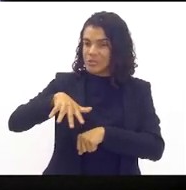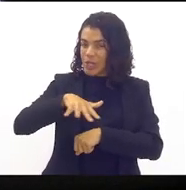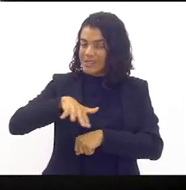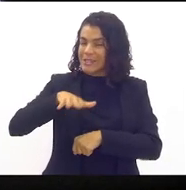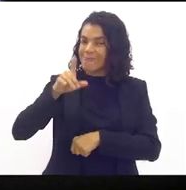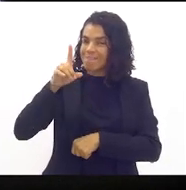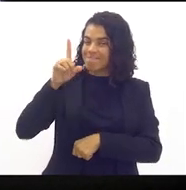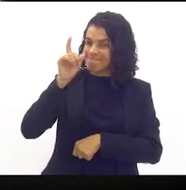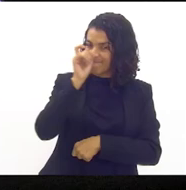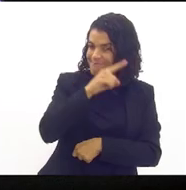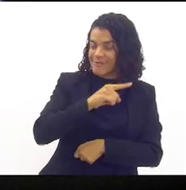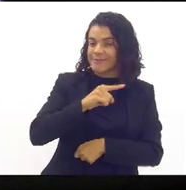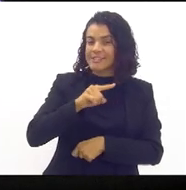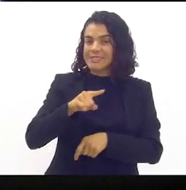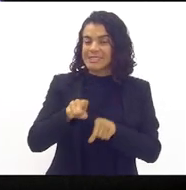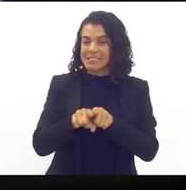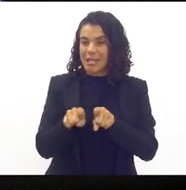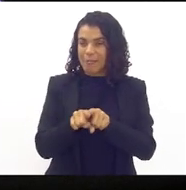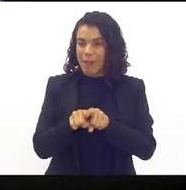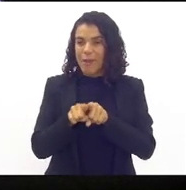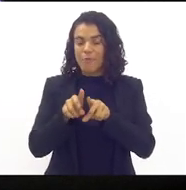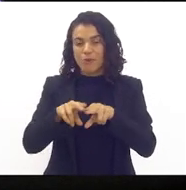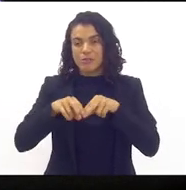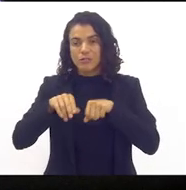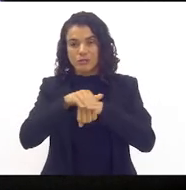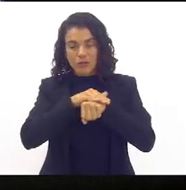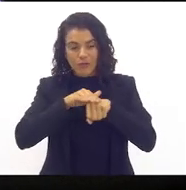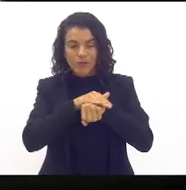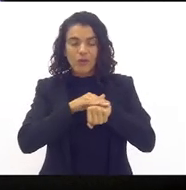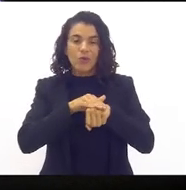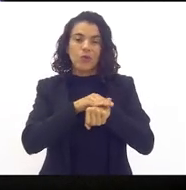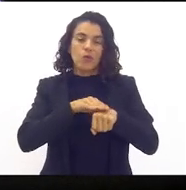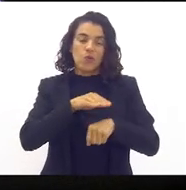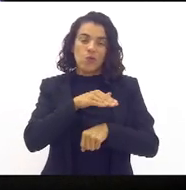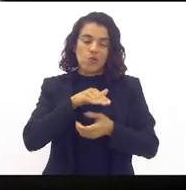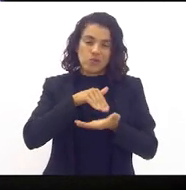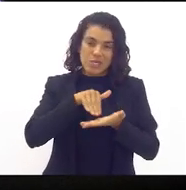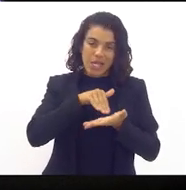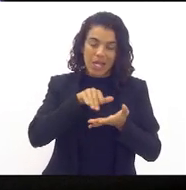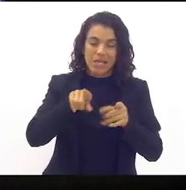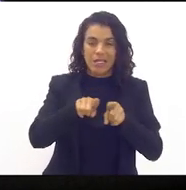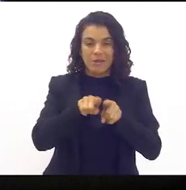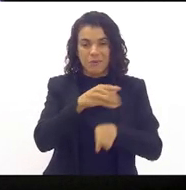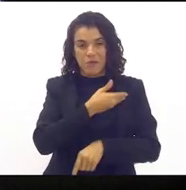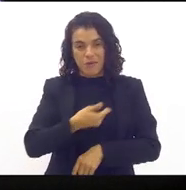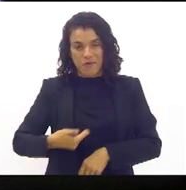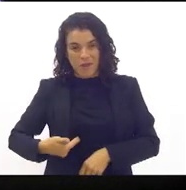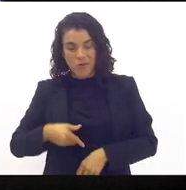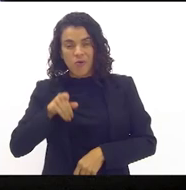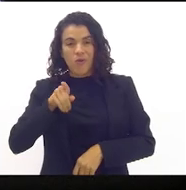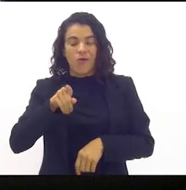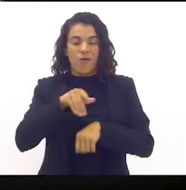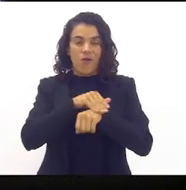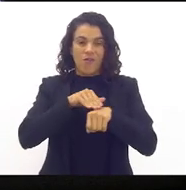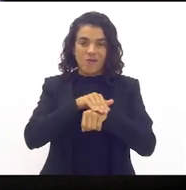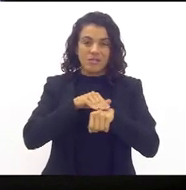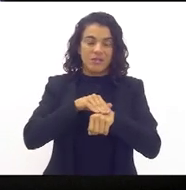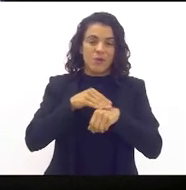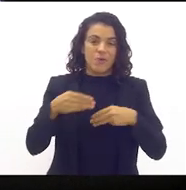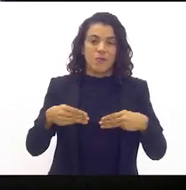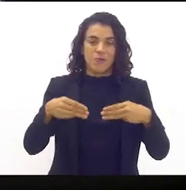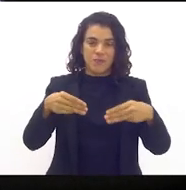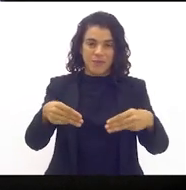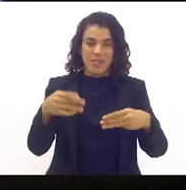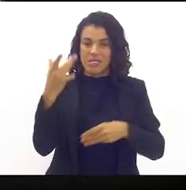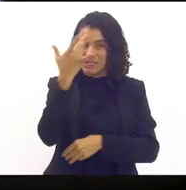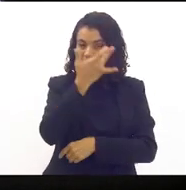que motivam também a conversa do governador, do secretário lá em Brasília com o ministro da Fazenda para poder renegociar os termos